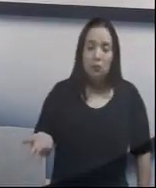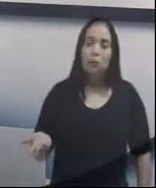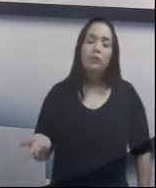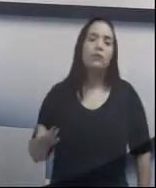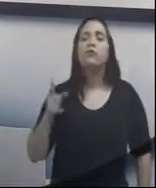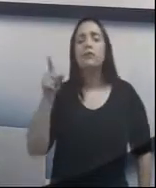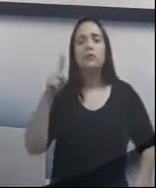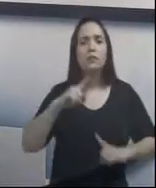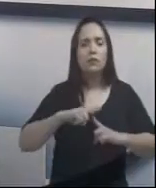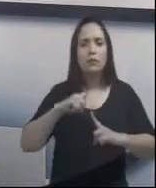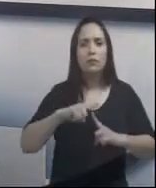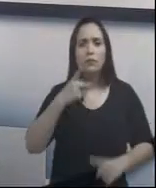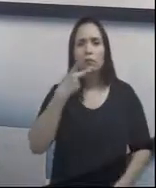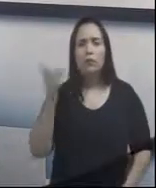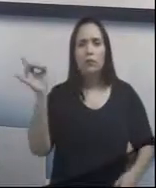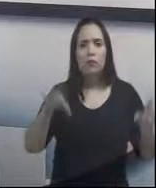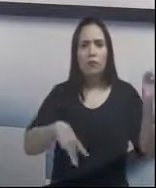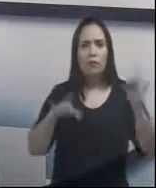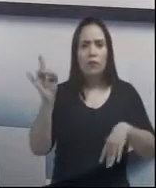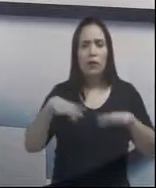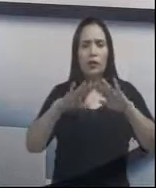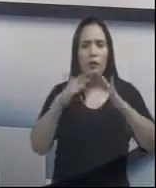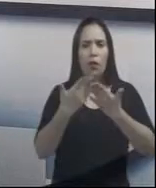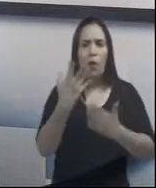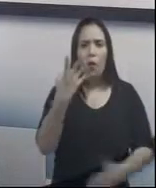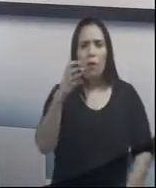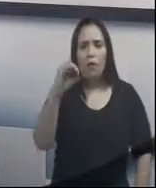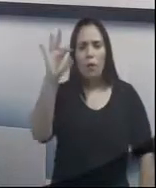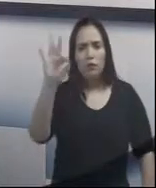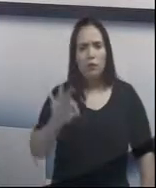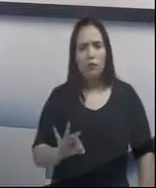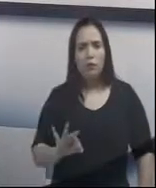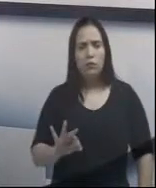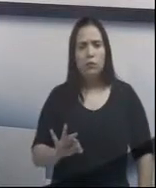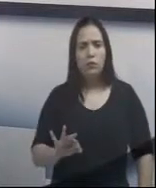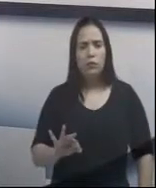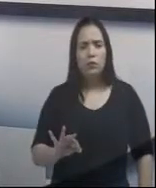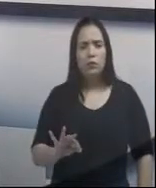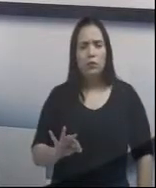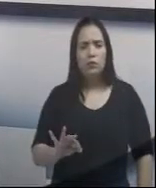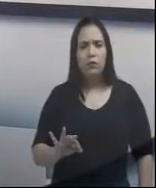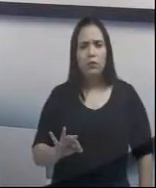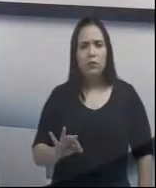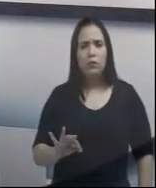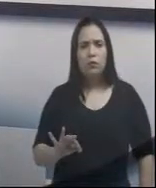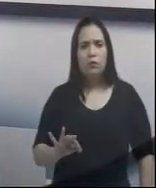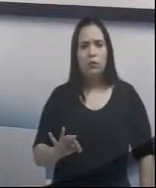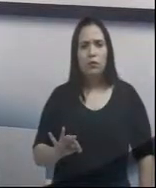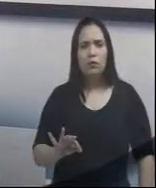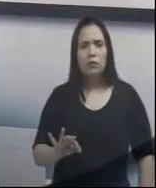Ele disse que chega a 40% a evasão escolar no nível